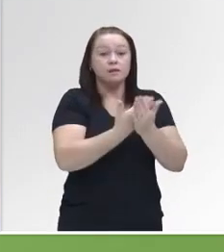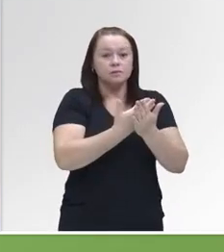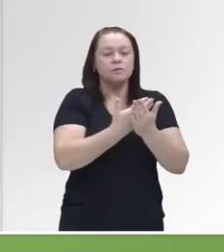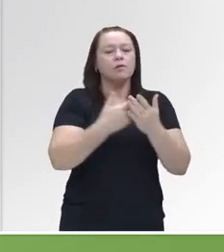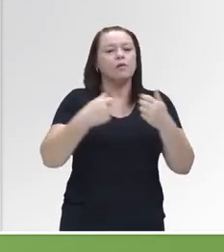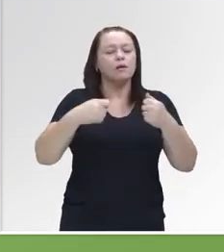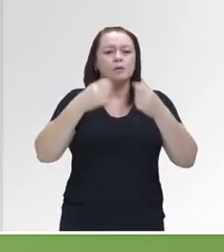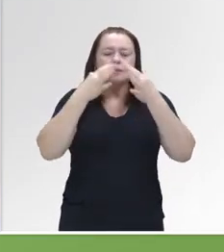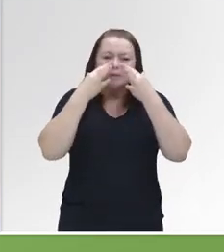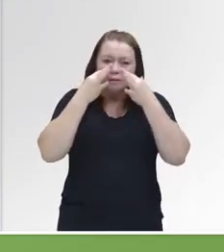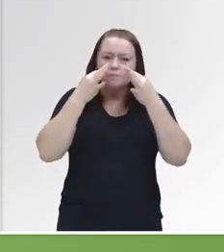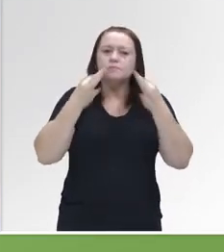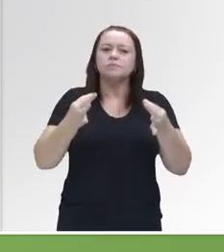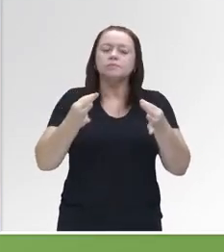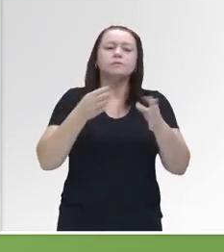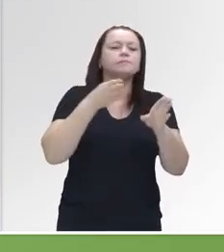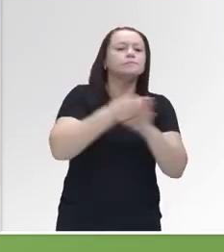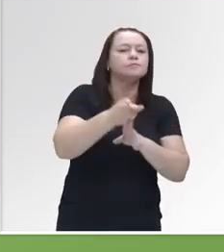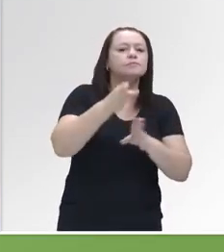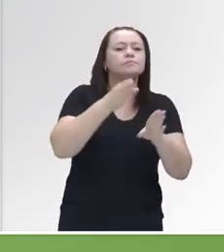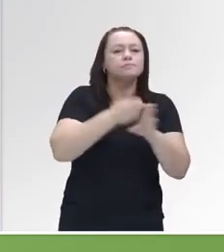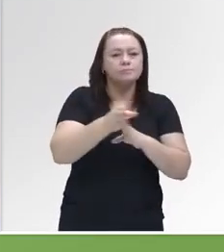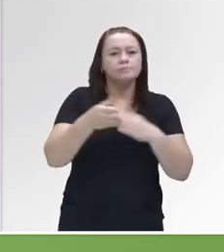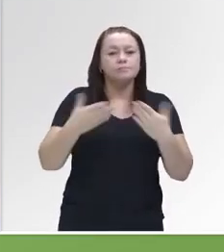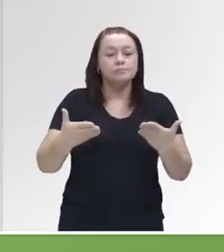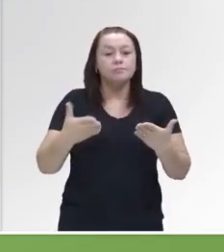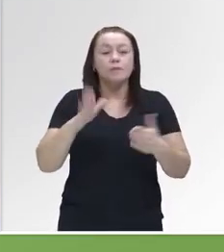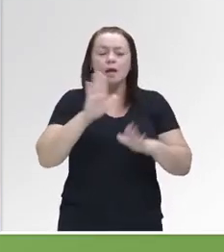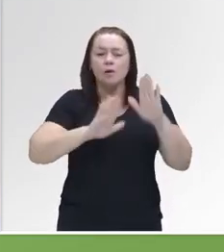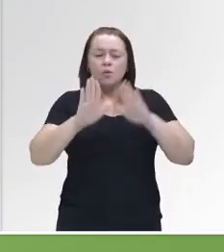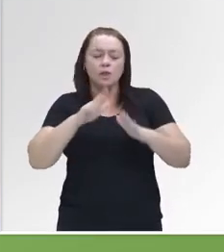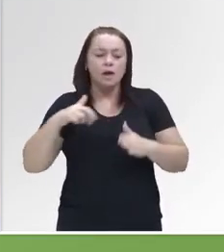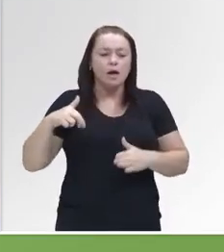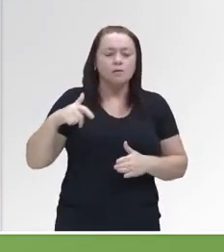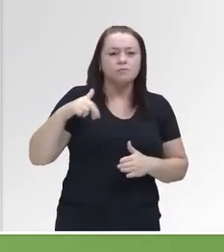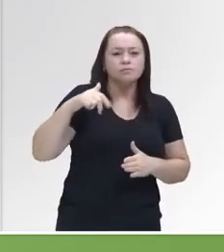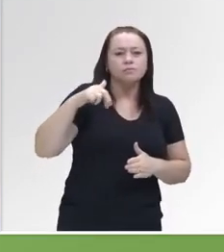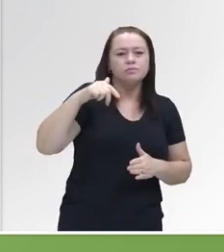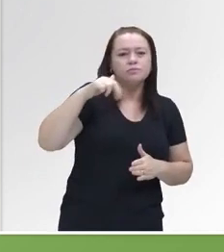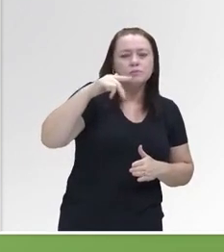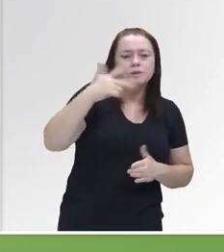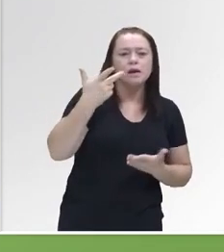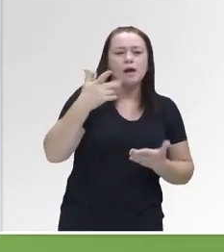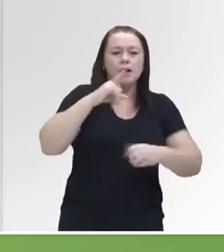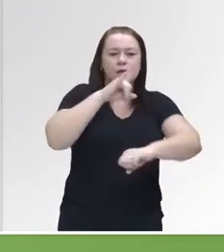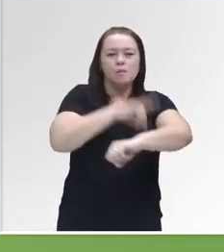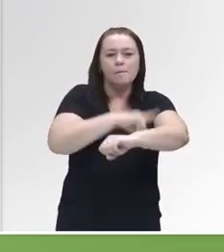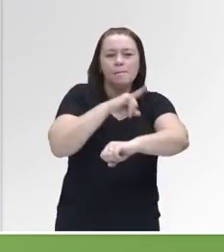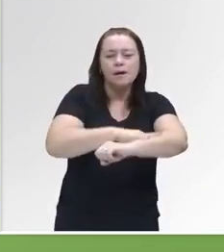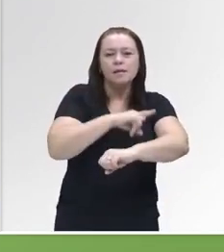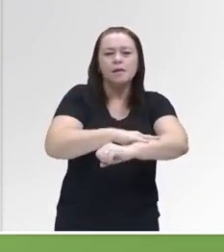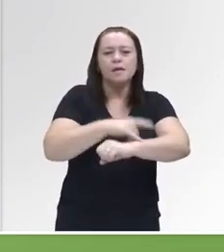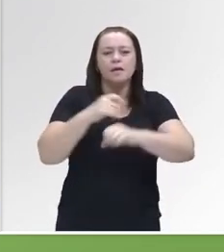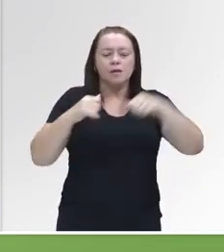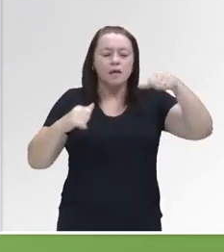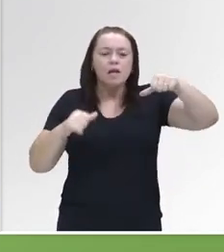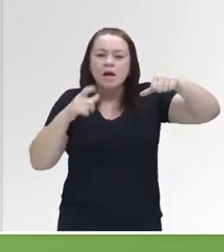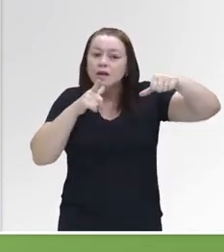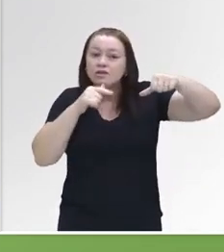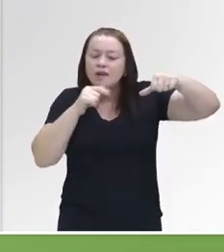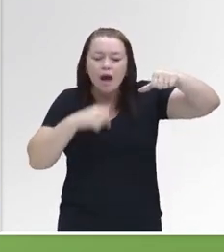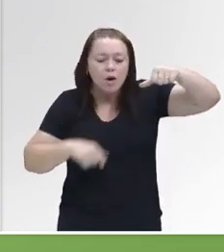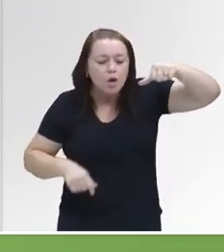às orientações, uso de escada, banheiros, bebedouros, pátios, entrada e saída